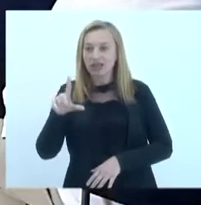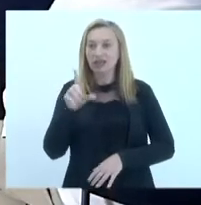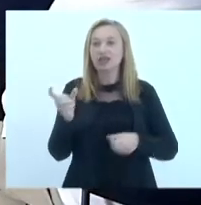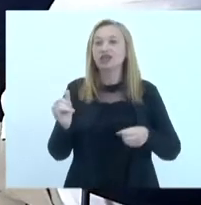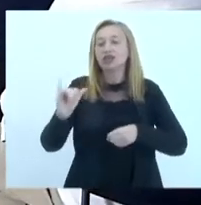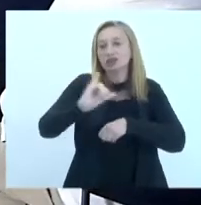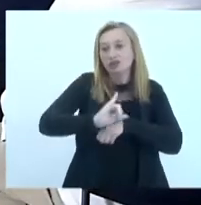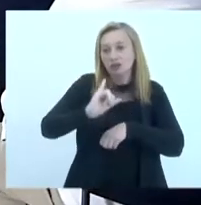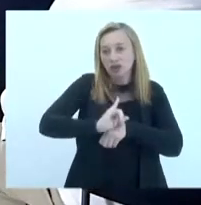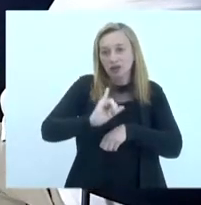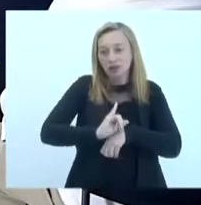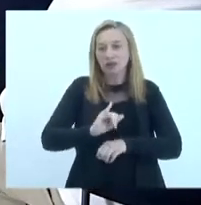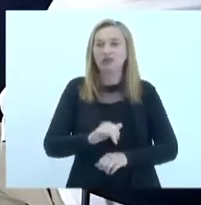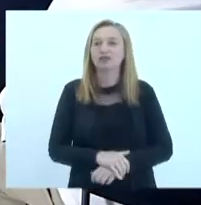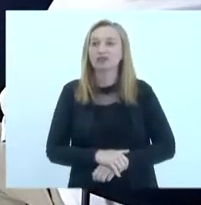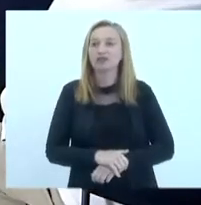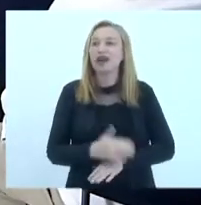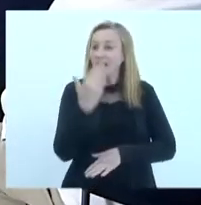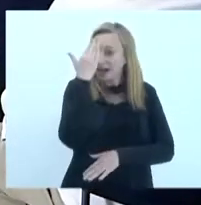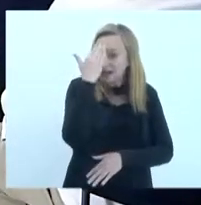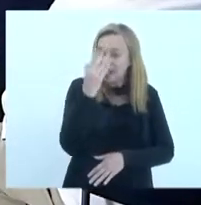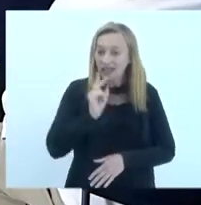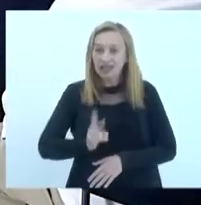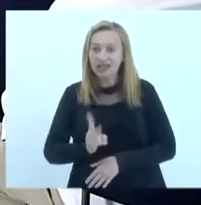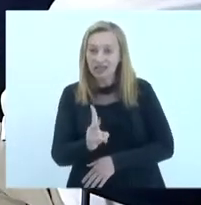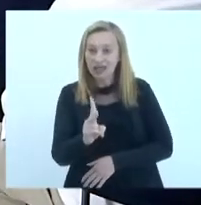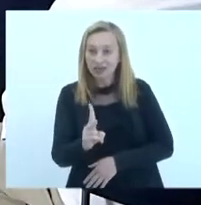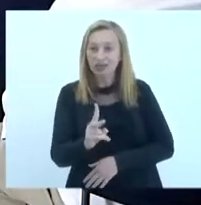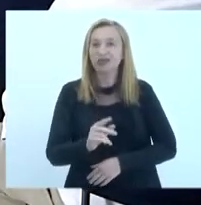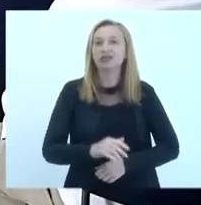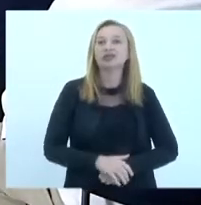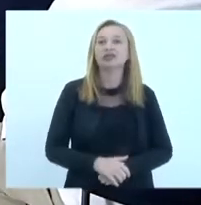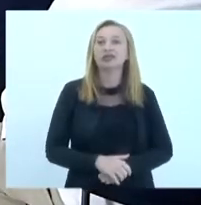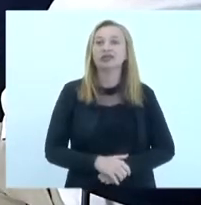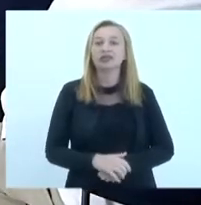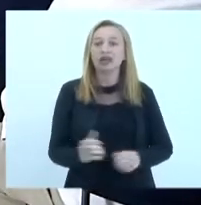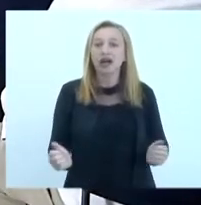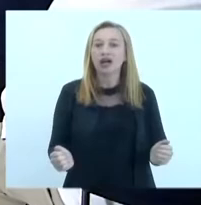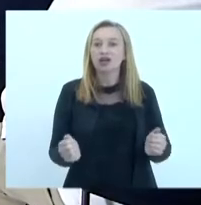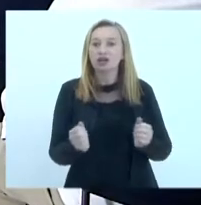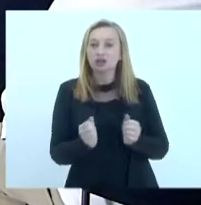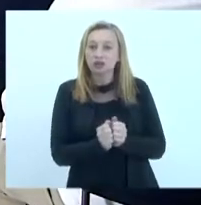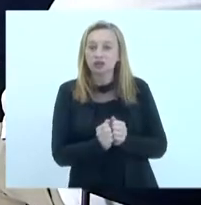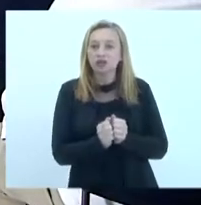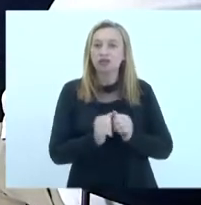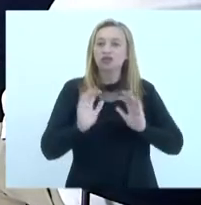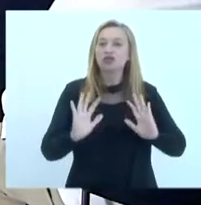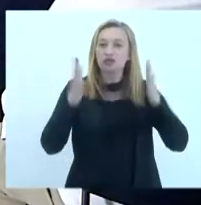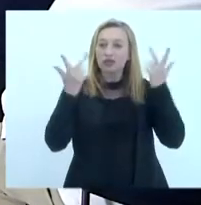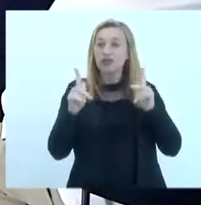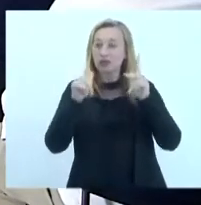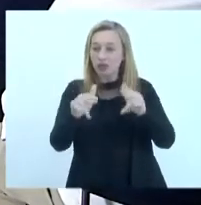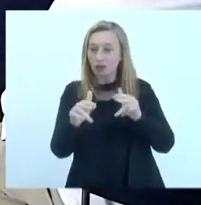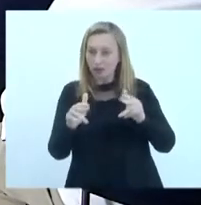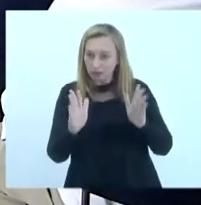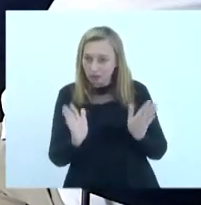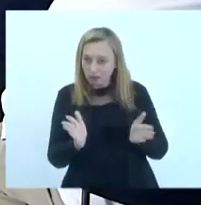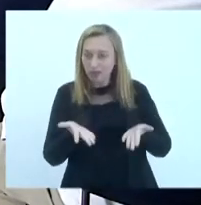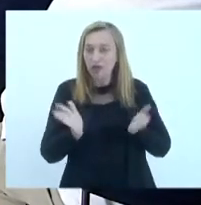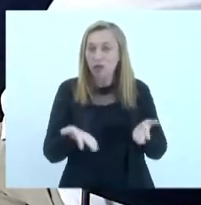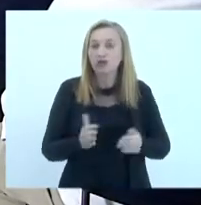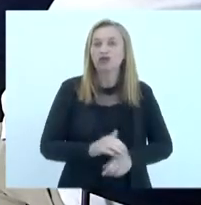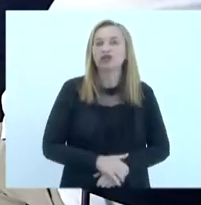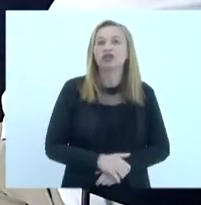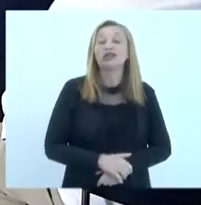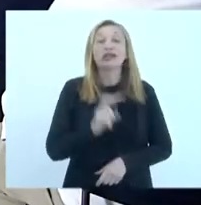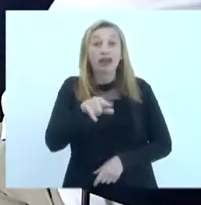se coloca à disposição e agradece sempre por estar participando de eventos como esse. Evento esse